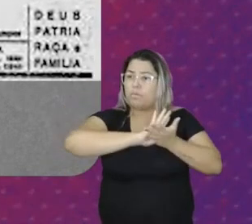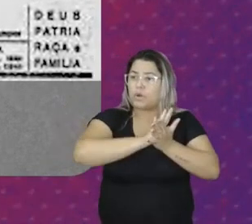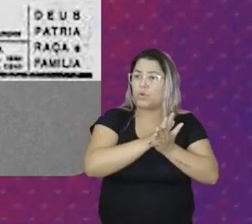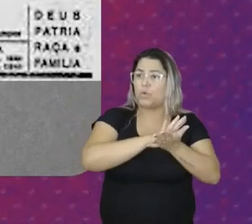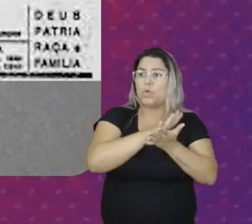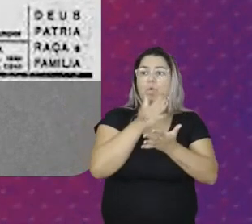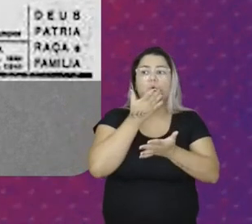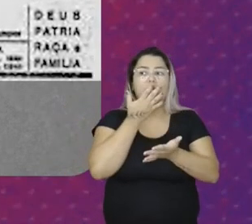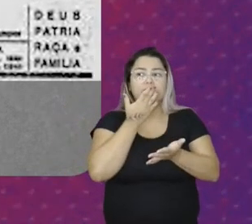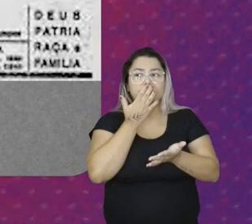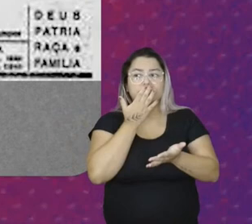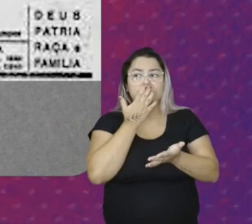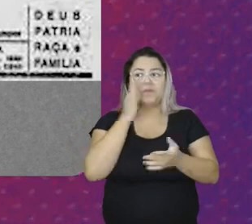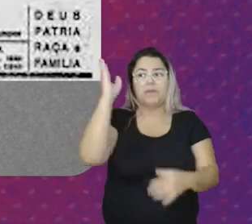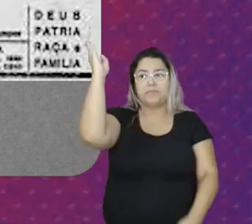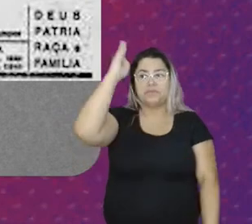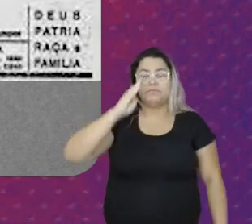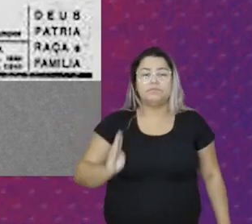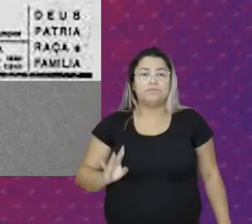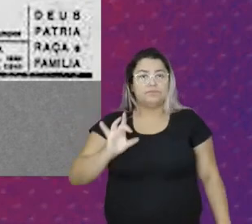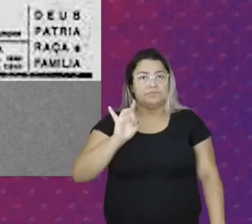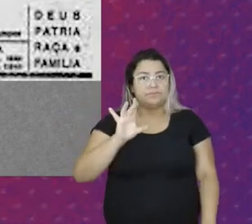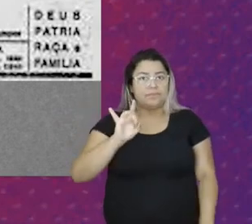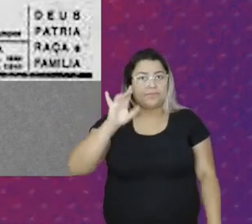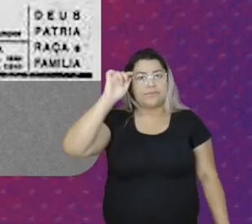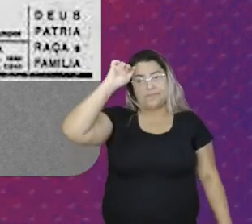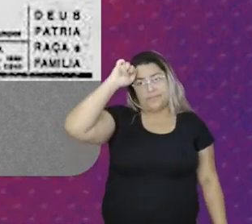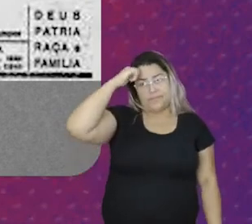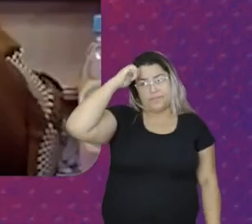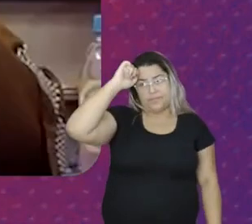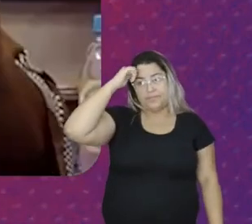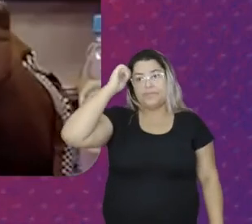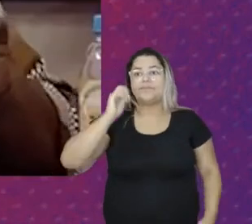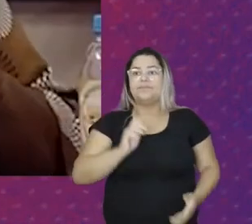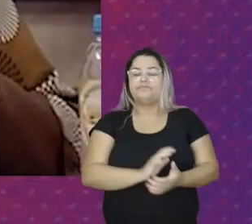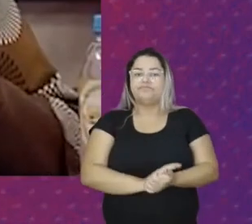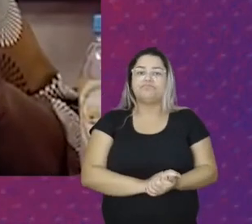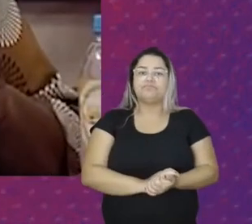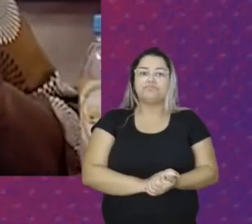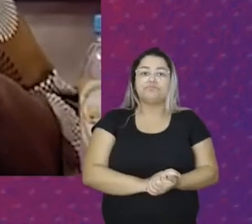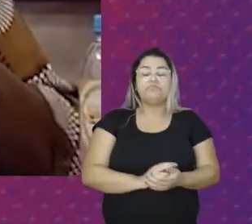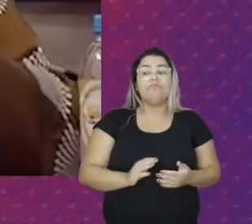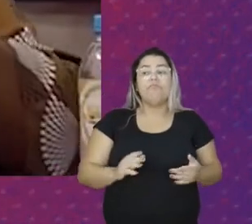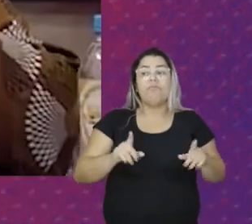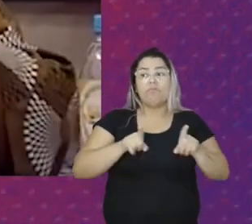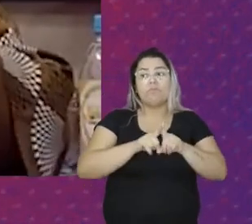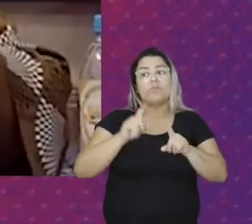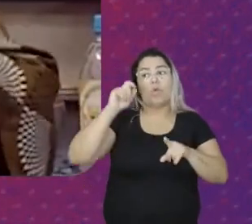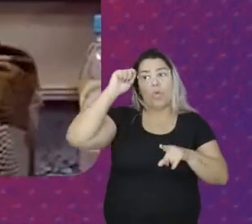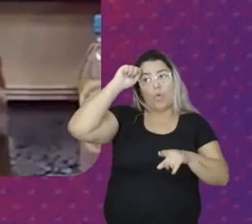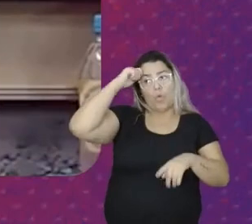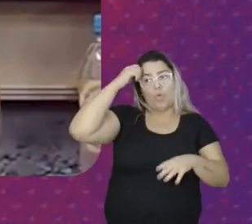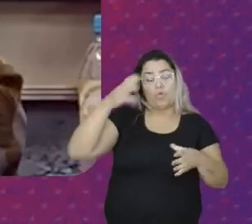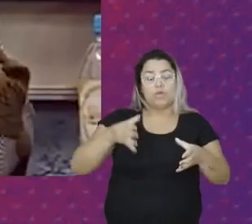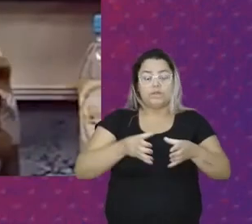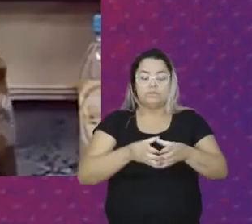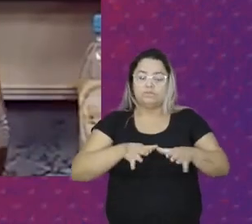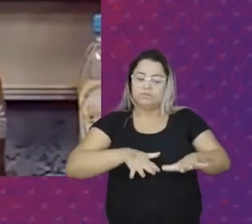no Brasil. Só nós, os negros, o podemos sentir. A Frente Negra era um movimento,